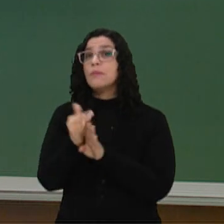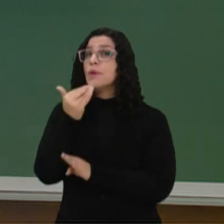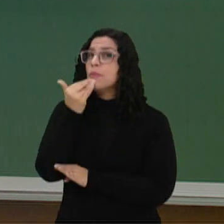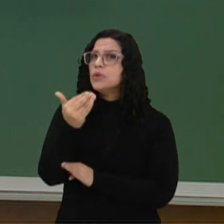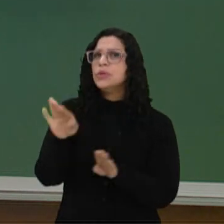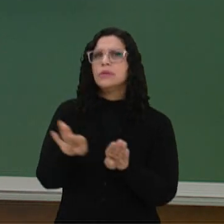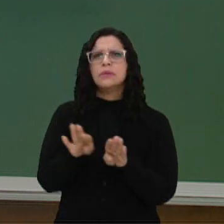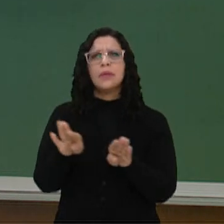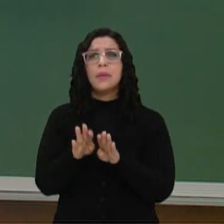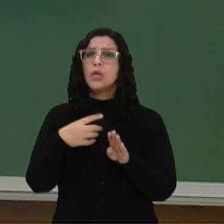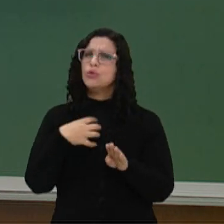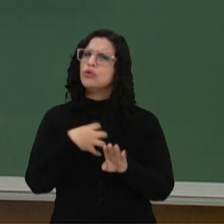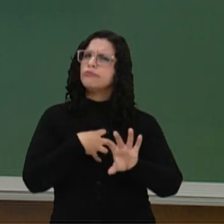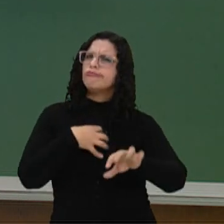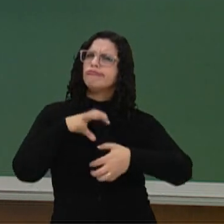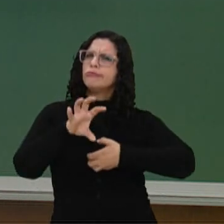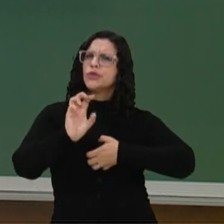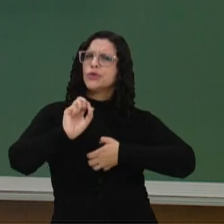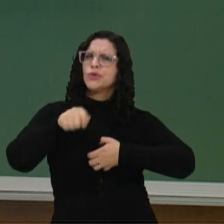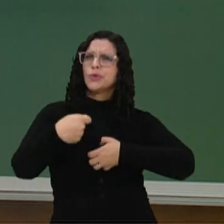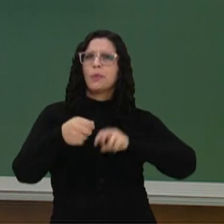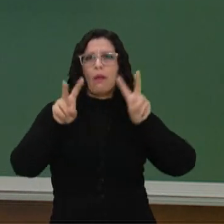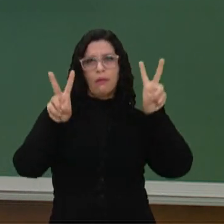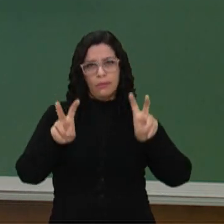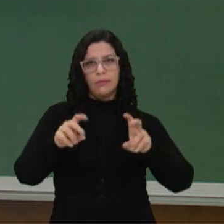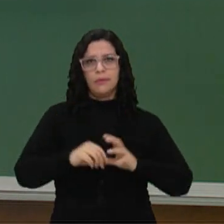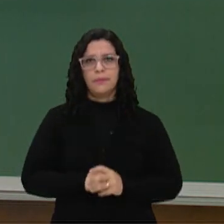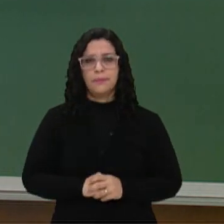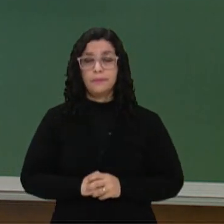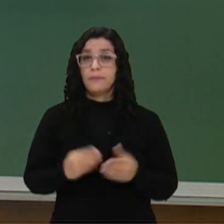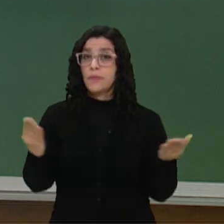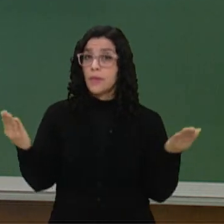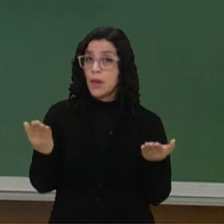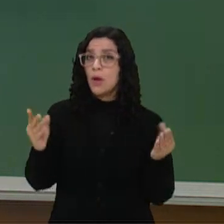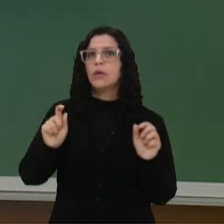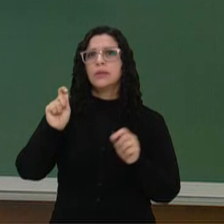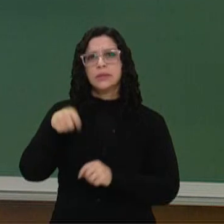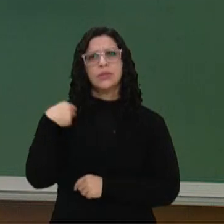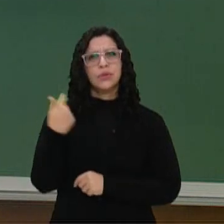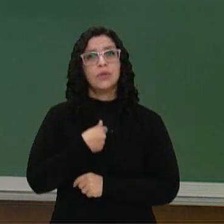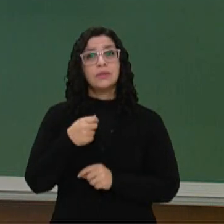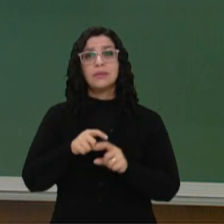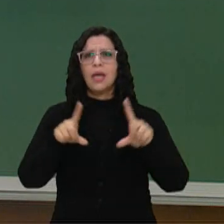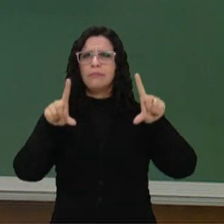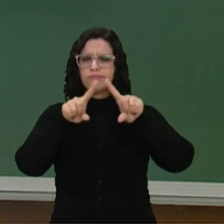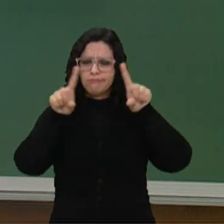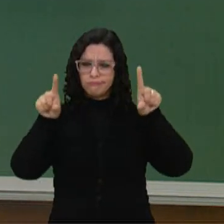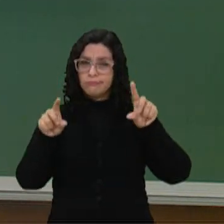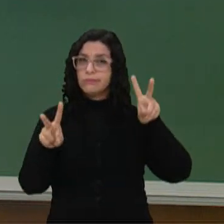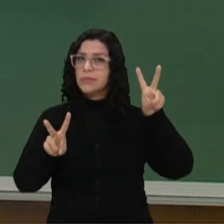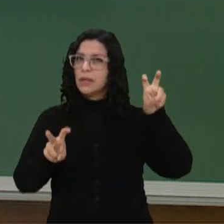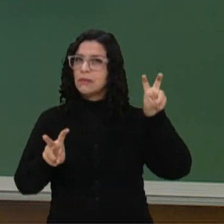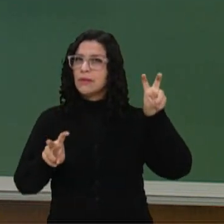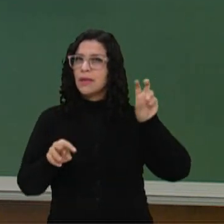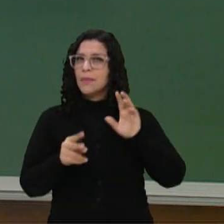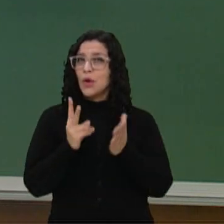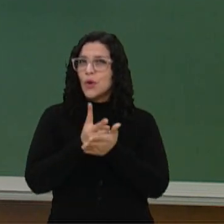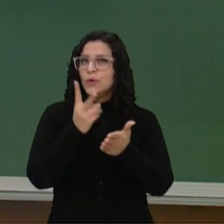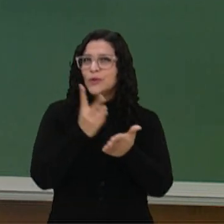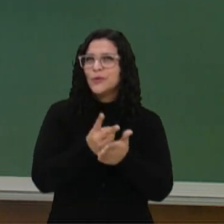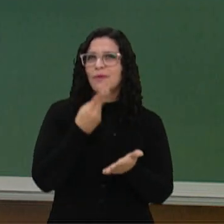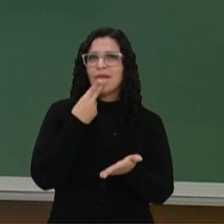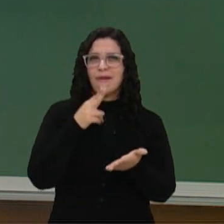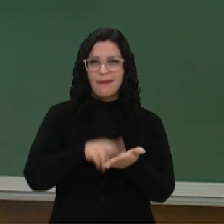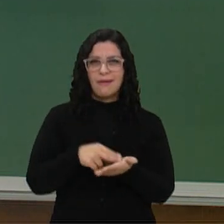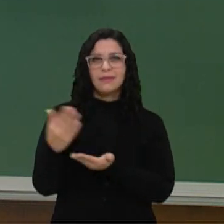mesmo a sua sensibilização sobre o tema. Agora sim, nós temos a segunda parte, o segundo trecho da carta